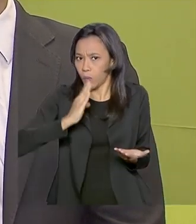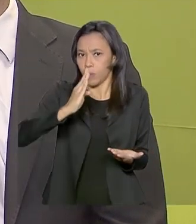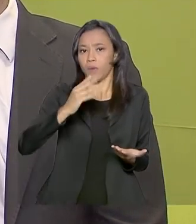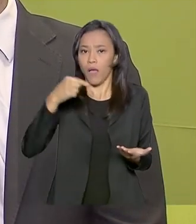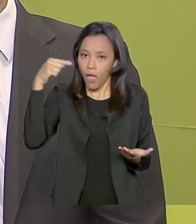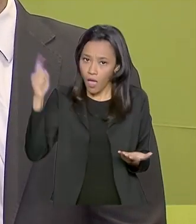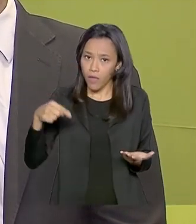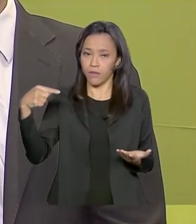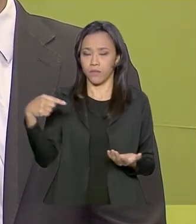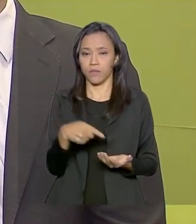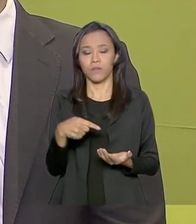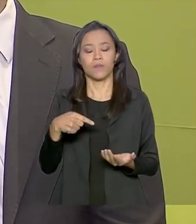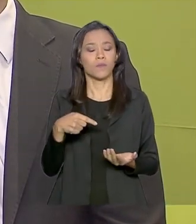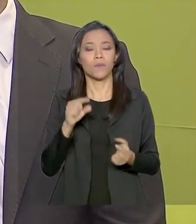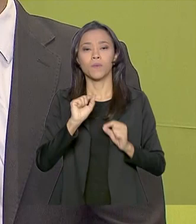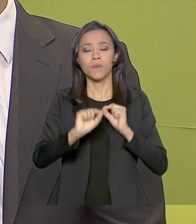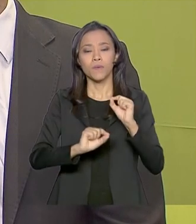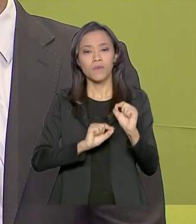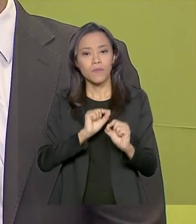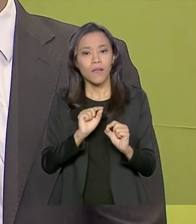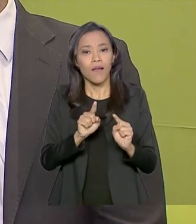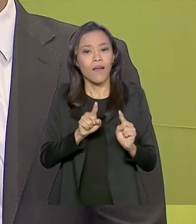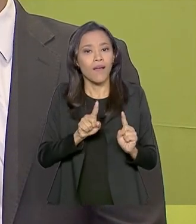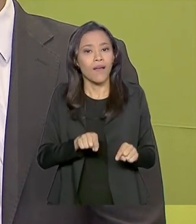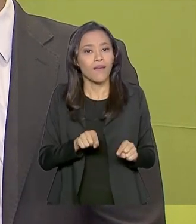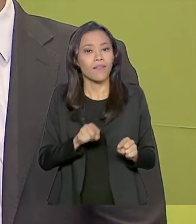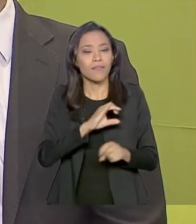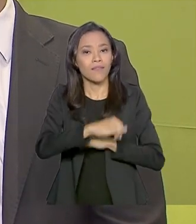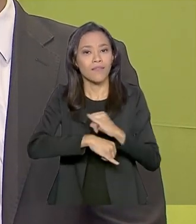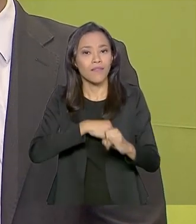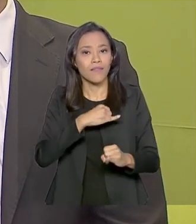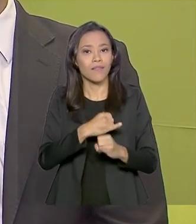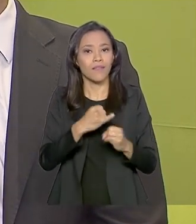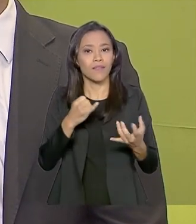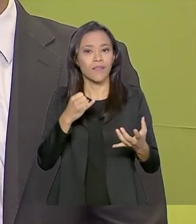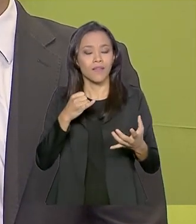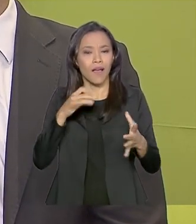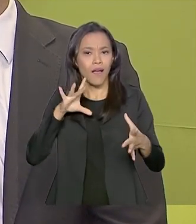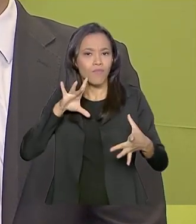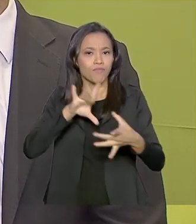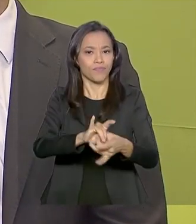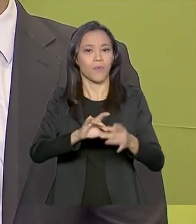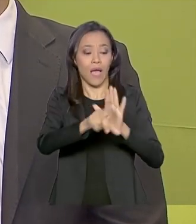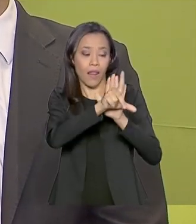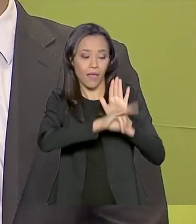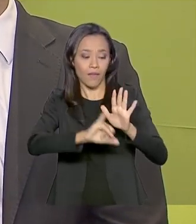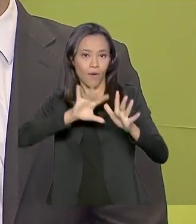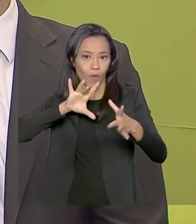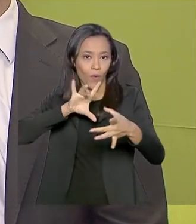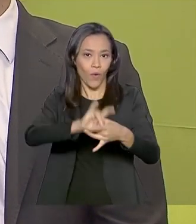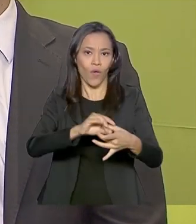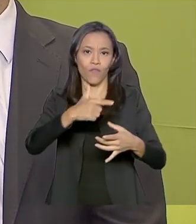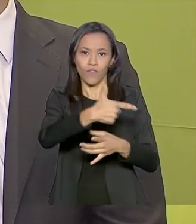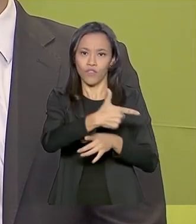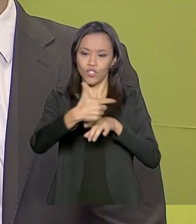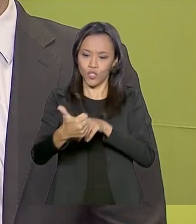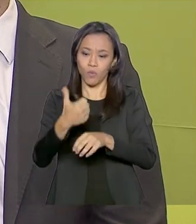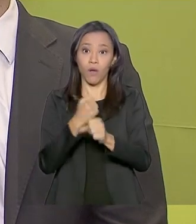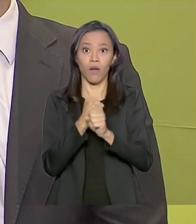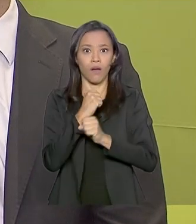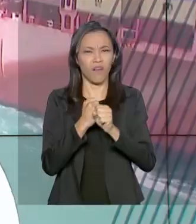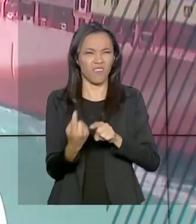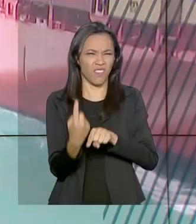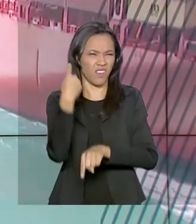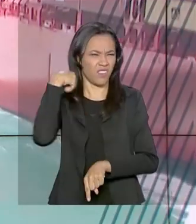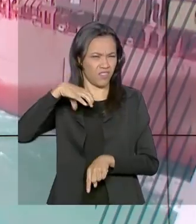atualização, ela vem justamente para tornar a lei mais aderente à realidade desses 21 anos que se passaram desde a